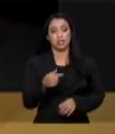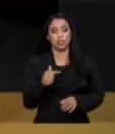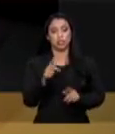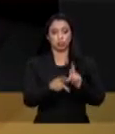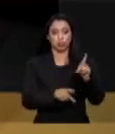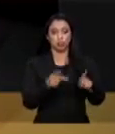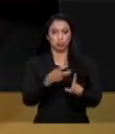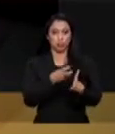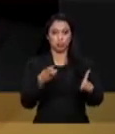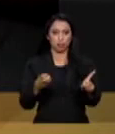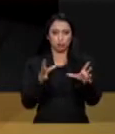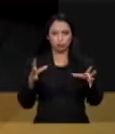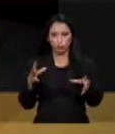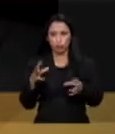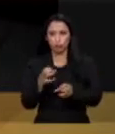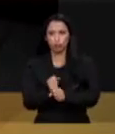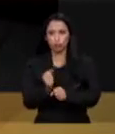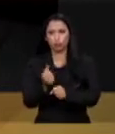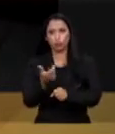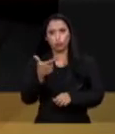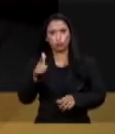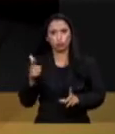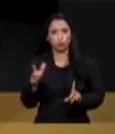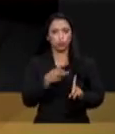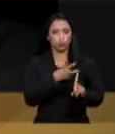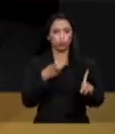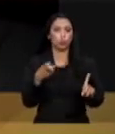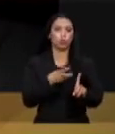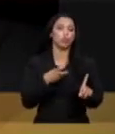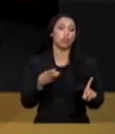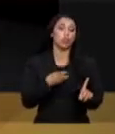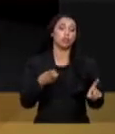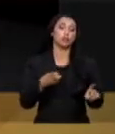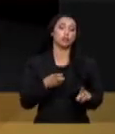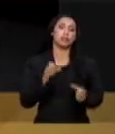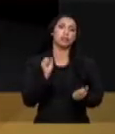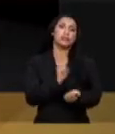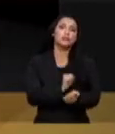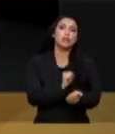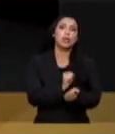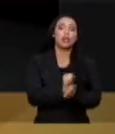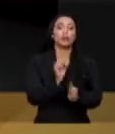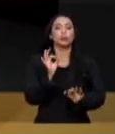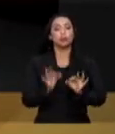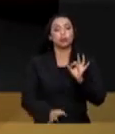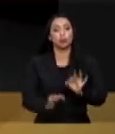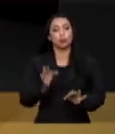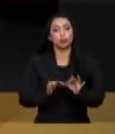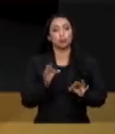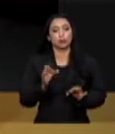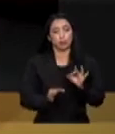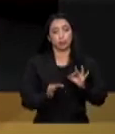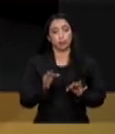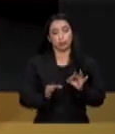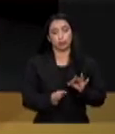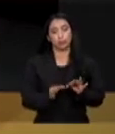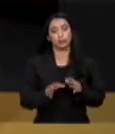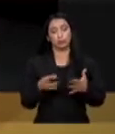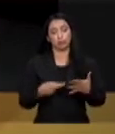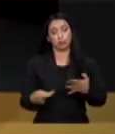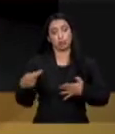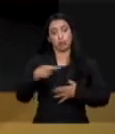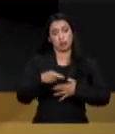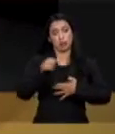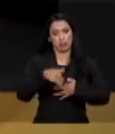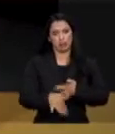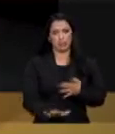demais povos indígenas do Brasil que aguardam com muita esperança o julgamento deste processo em repercussão geral, que, para